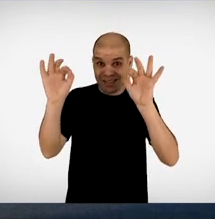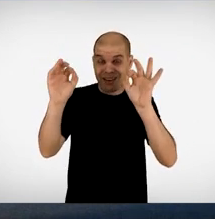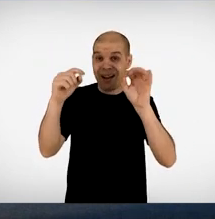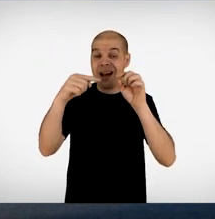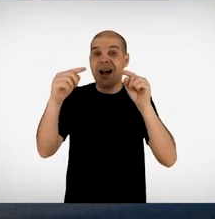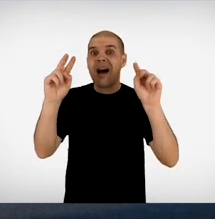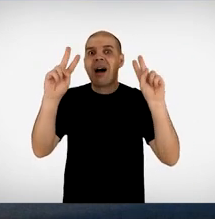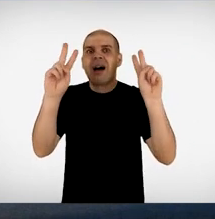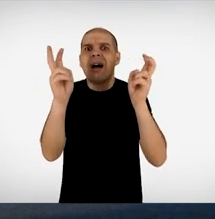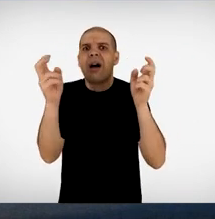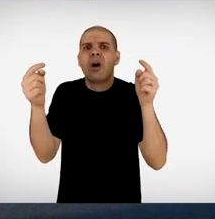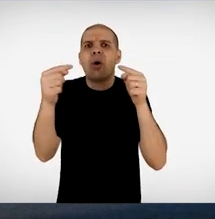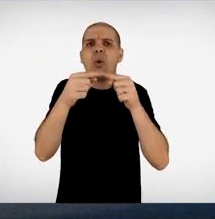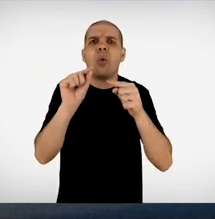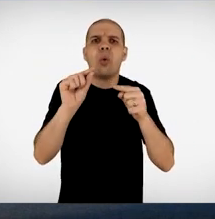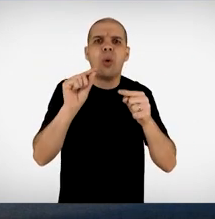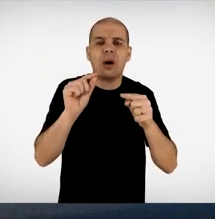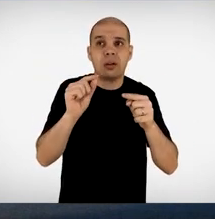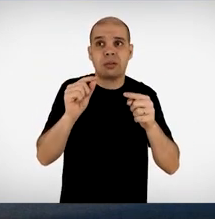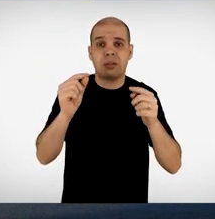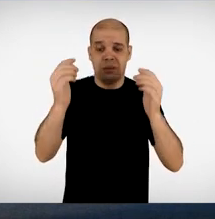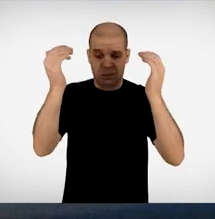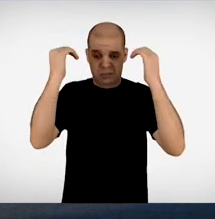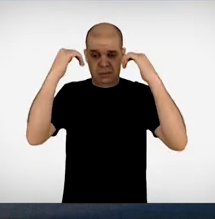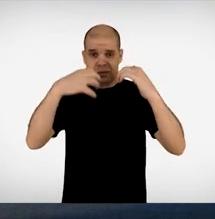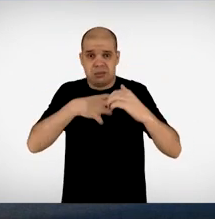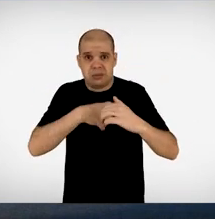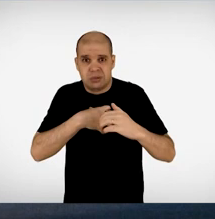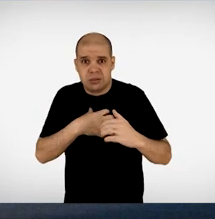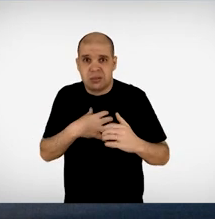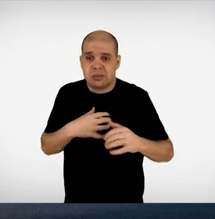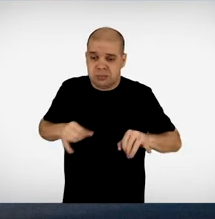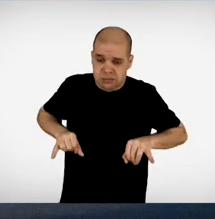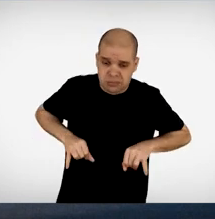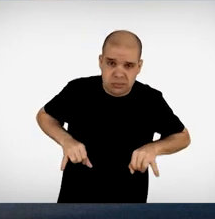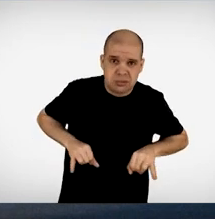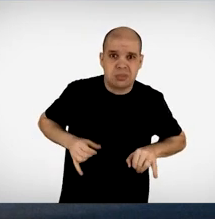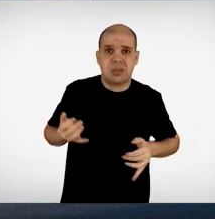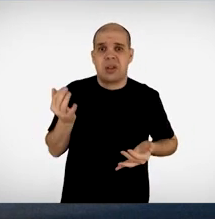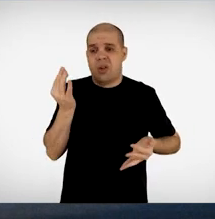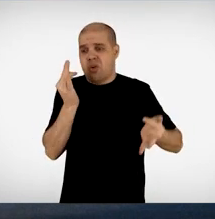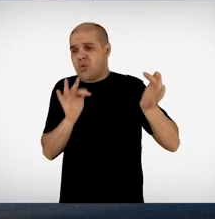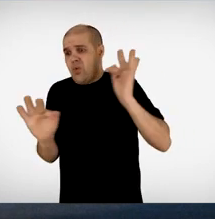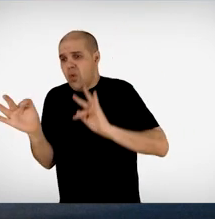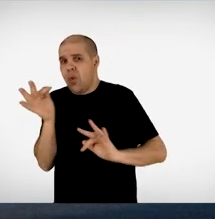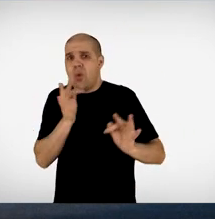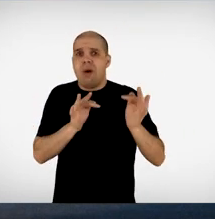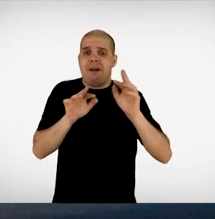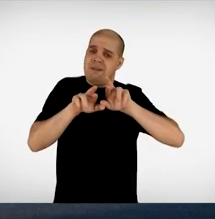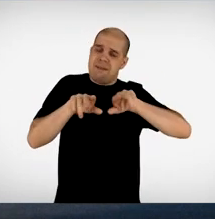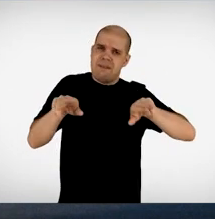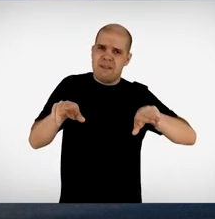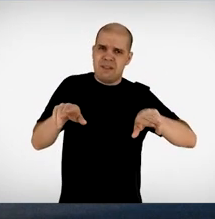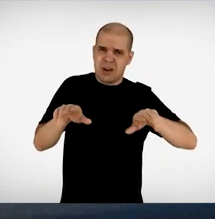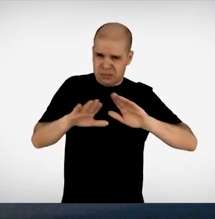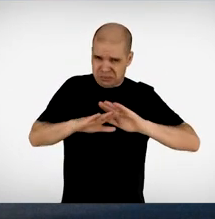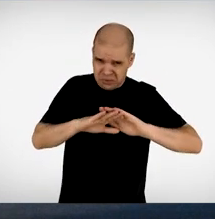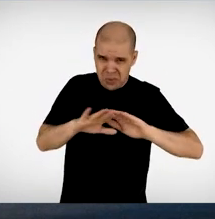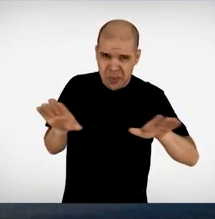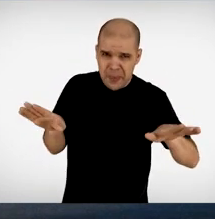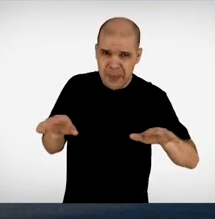de psicopatologia, de tratamento, sofrimento e dor, mas a psicanálise também tenta, em alguns momentos, falar sobre o que é bom, o que